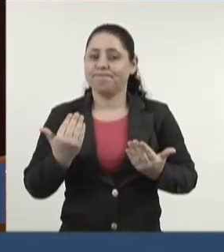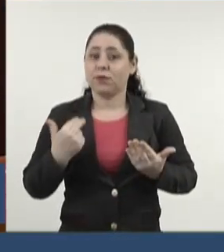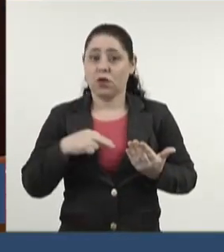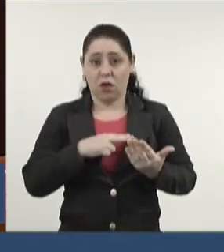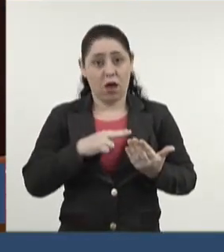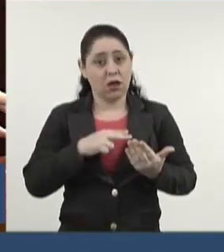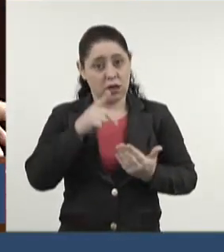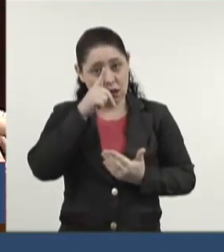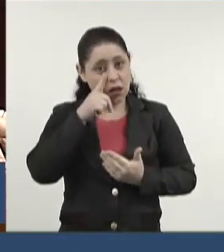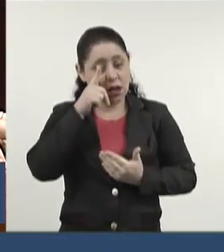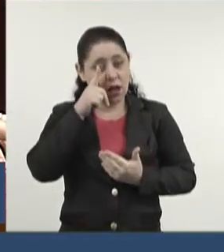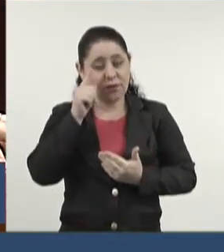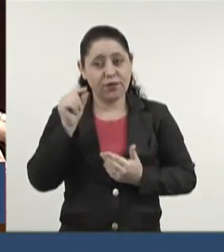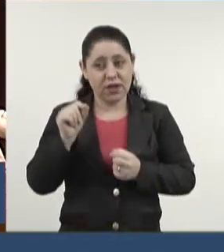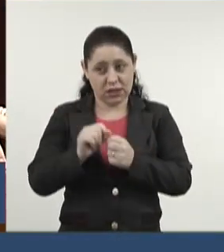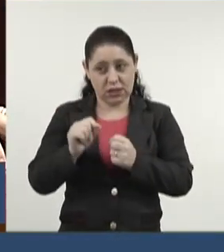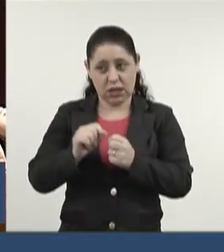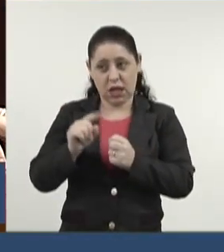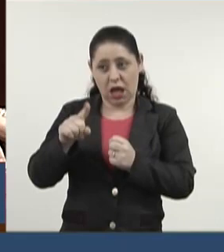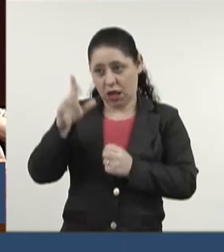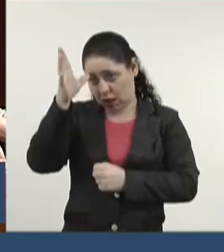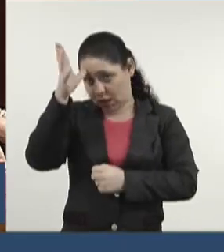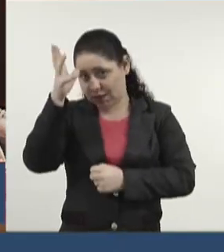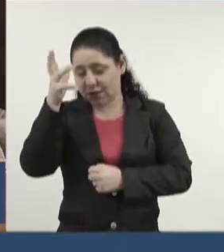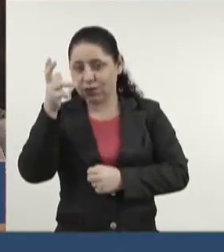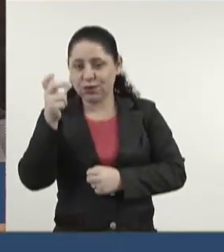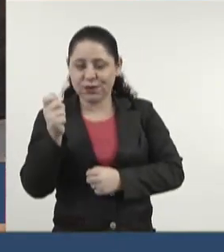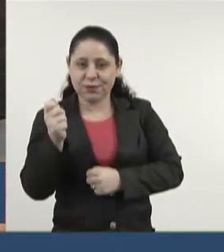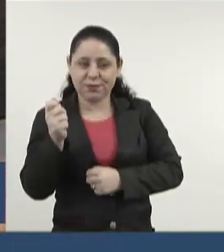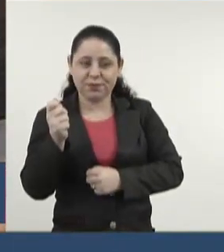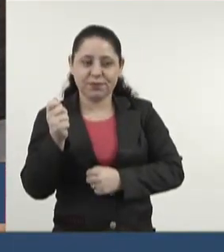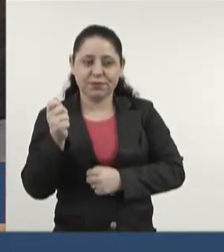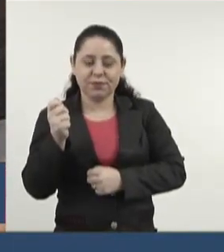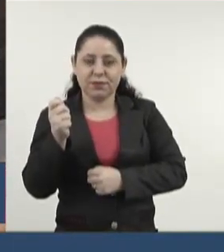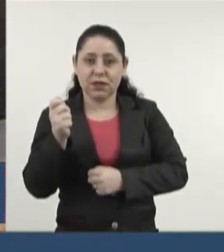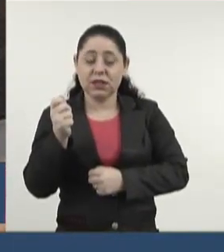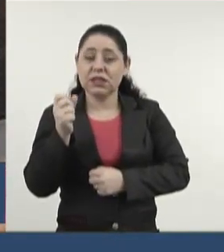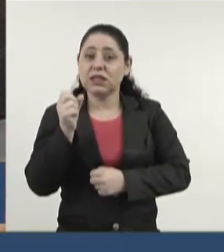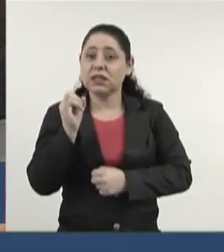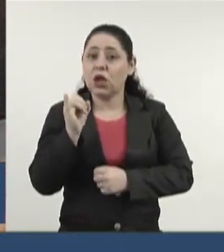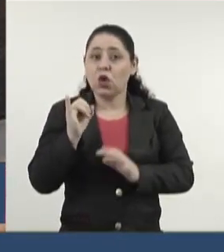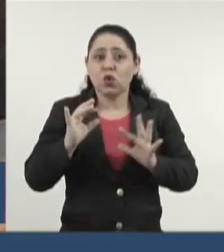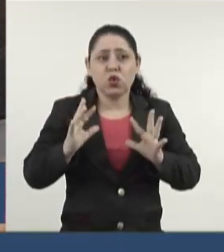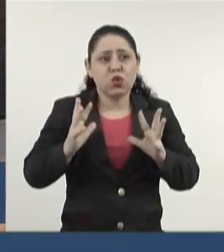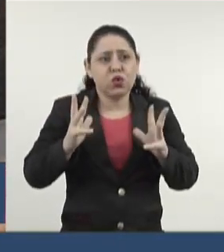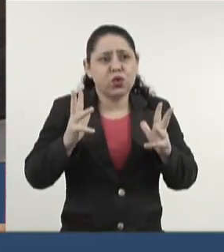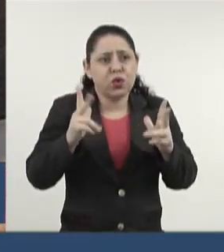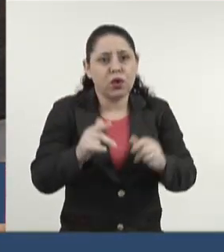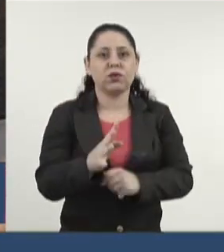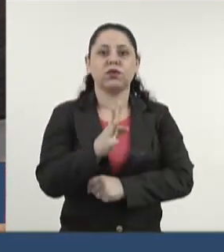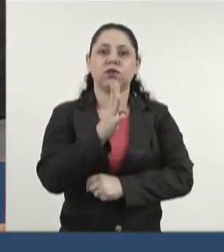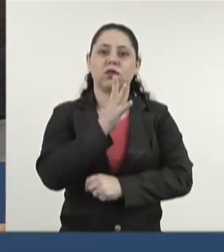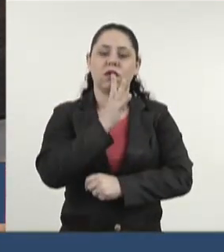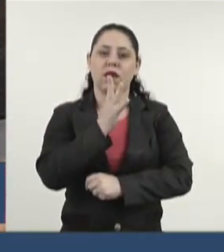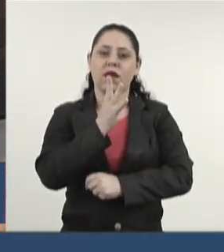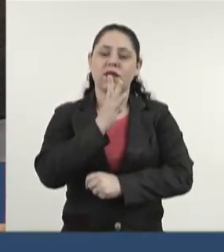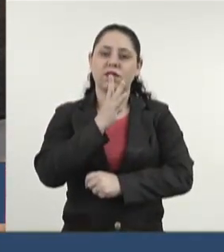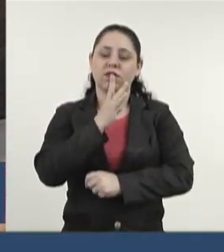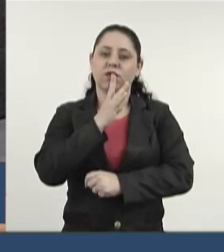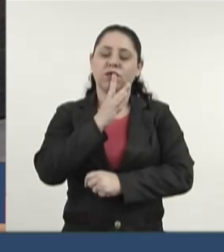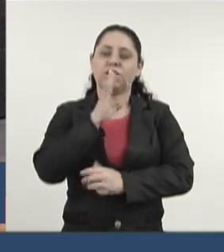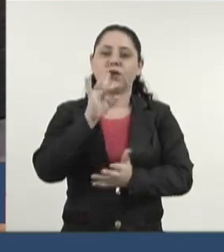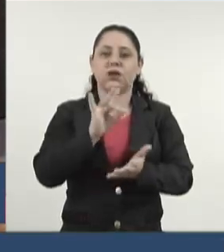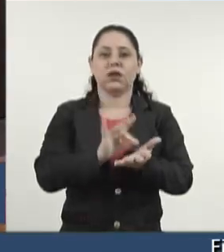deputada Gleice, eles tomarem essas decisões sem que todos conheçam os reais